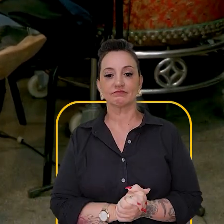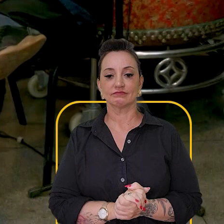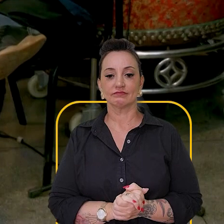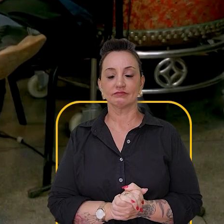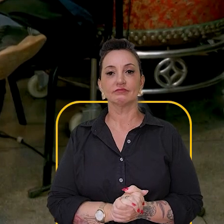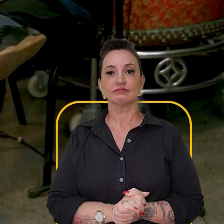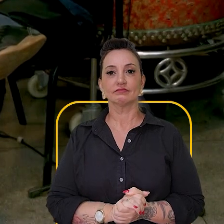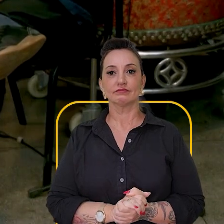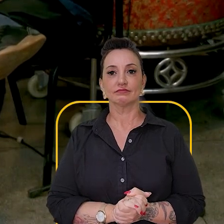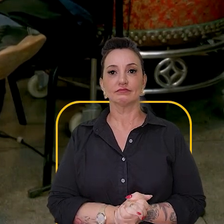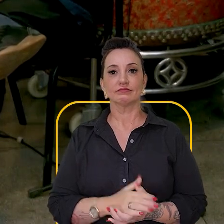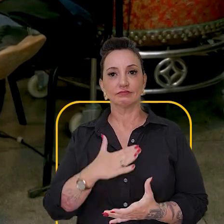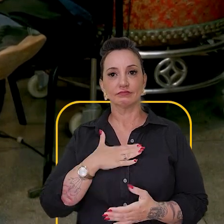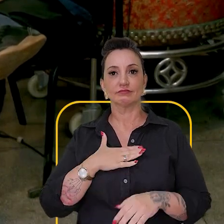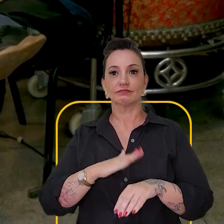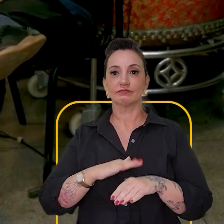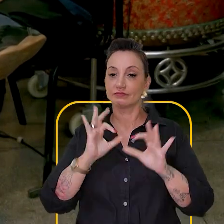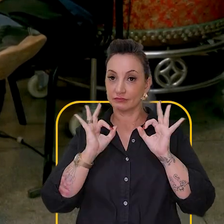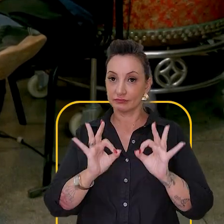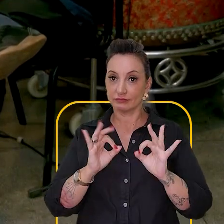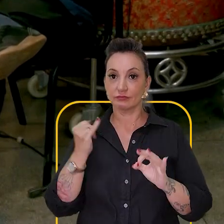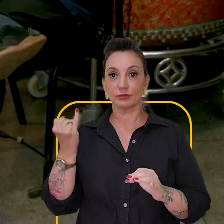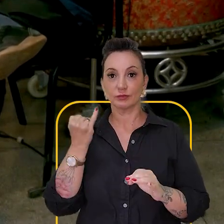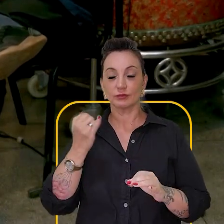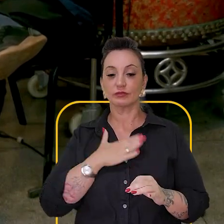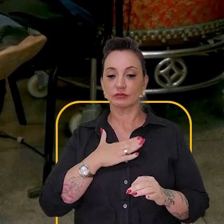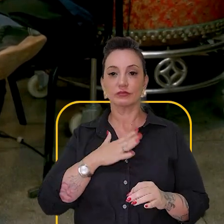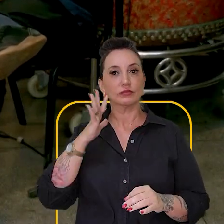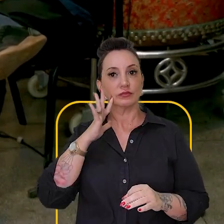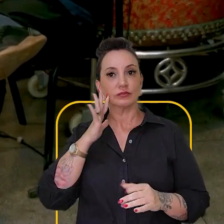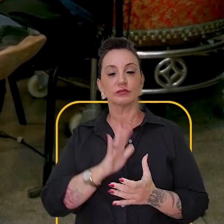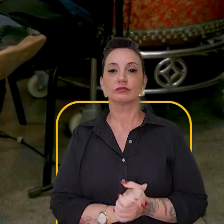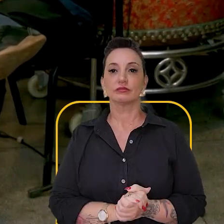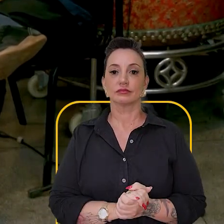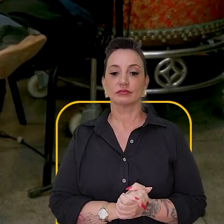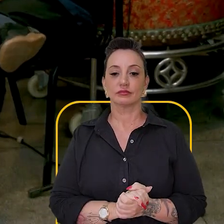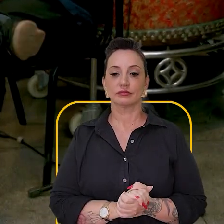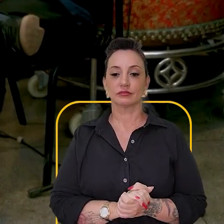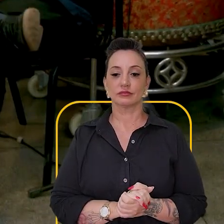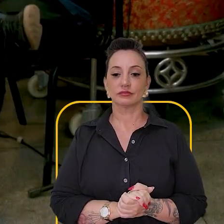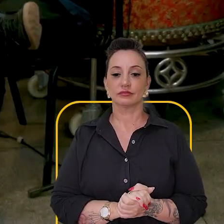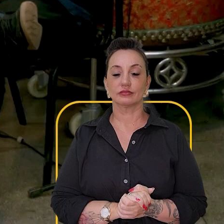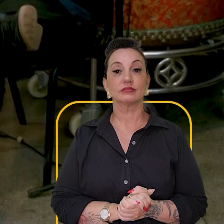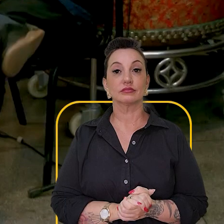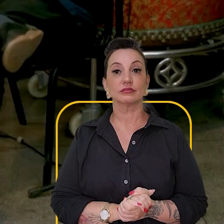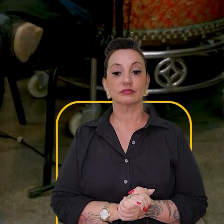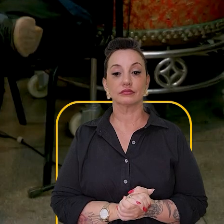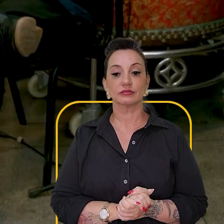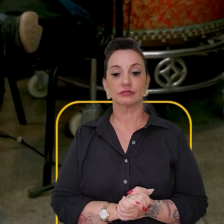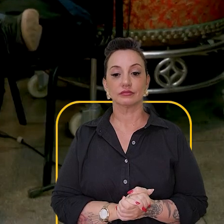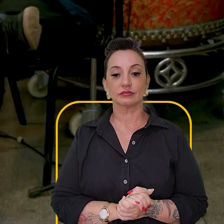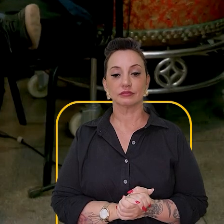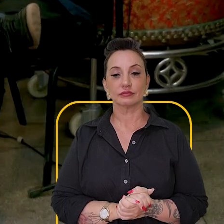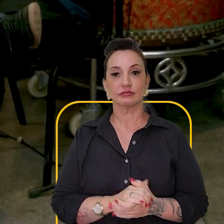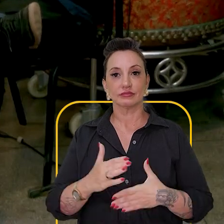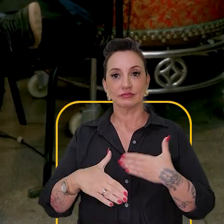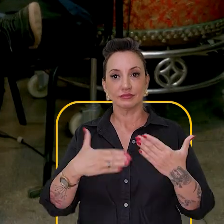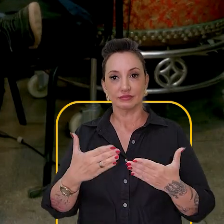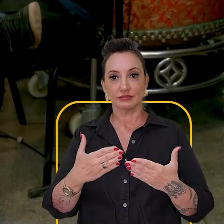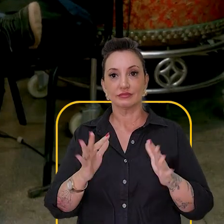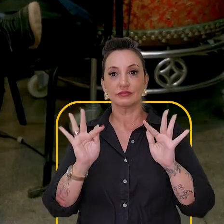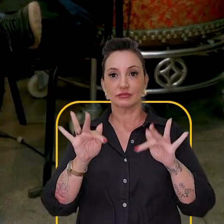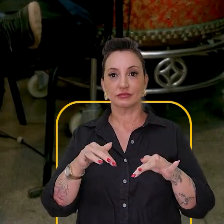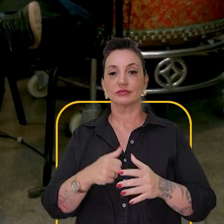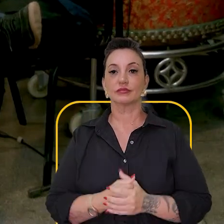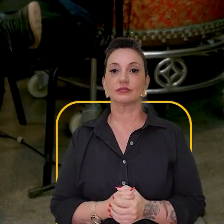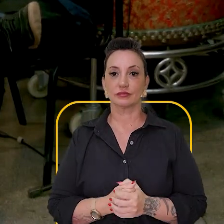legal tô tô fazendo certo valeu a pena Isso é bacana Vale que legal se f se f presa gente caminhar aqui pro